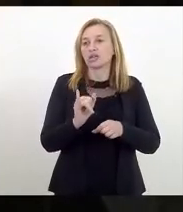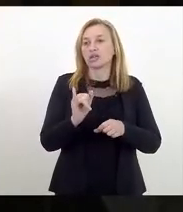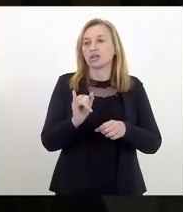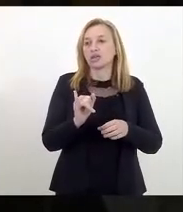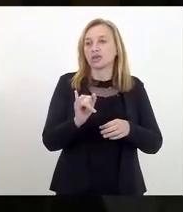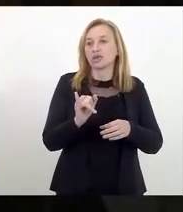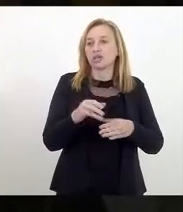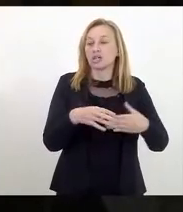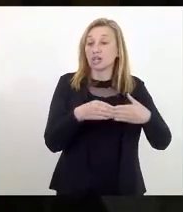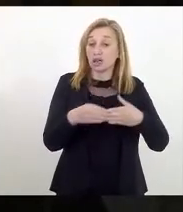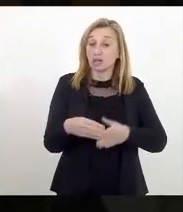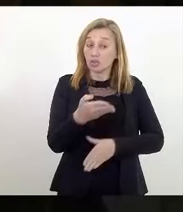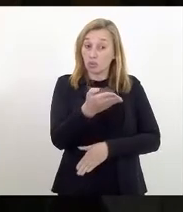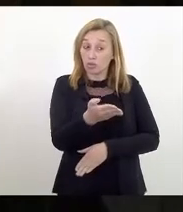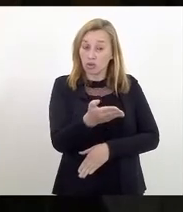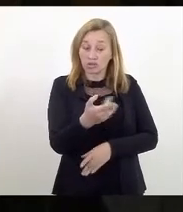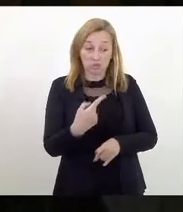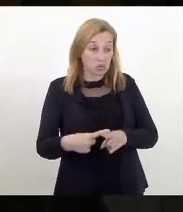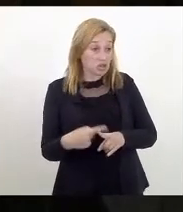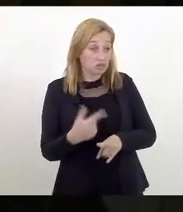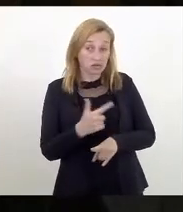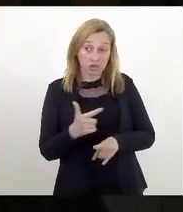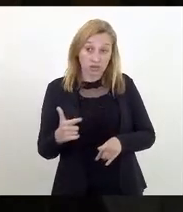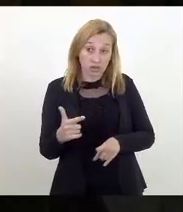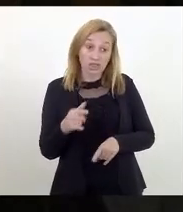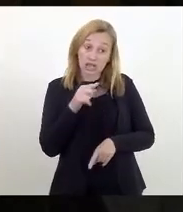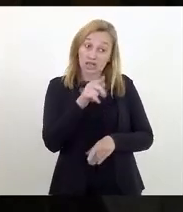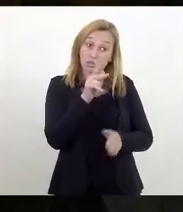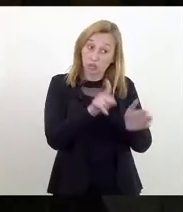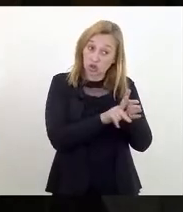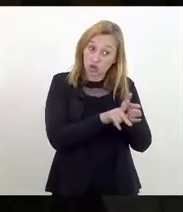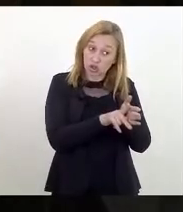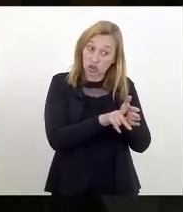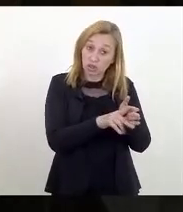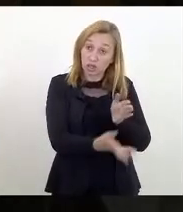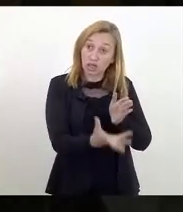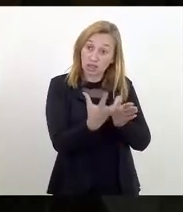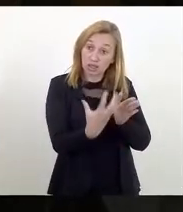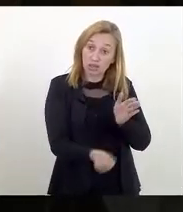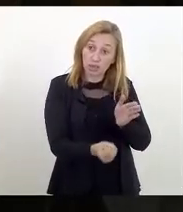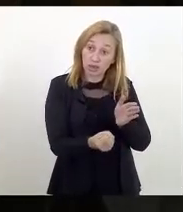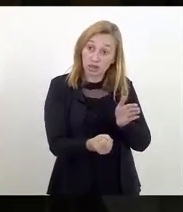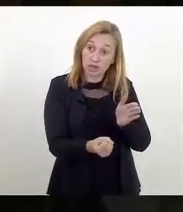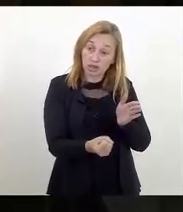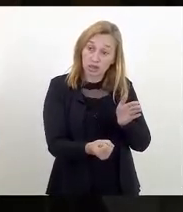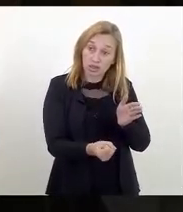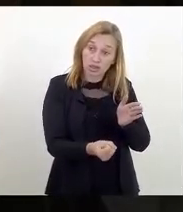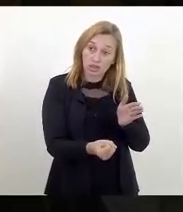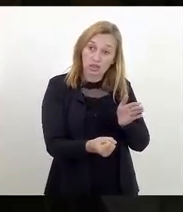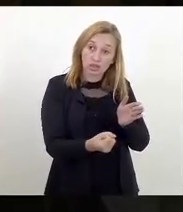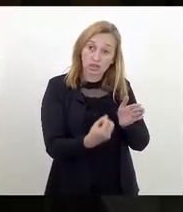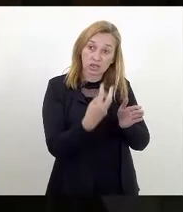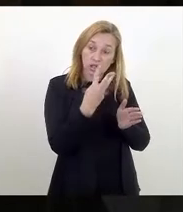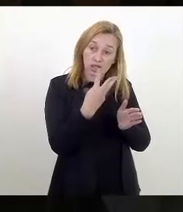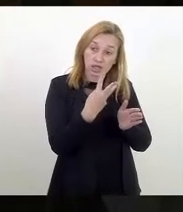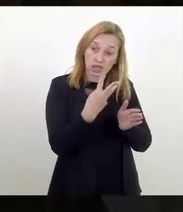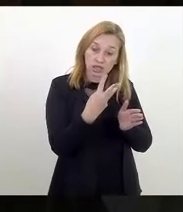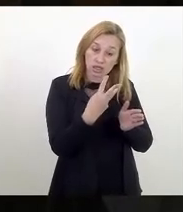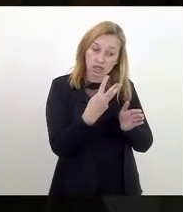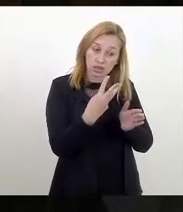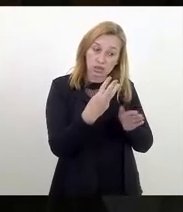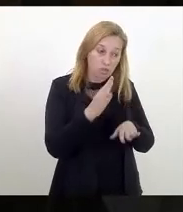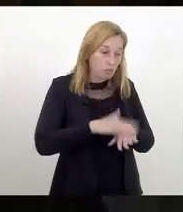Porque, se assim não fosse, esse projeto estaria recebendo umas três dezenas de emendas.